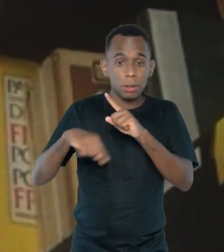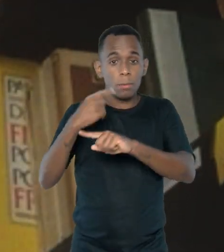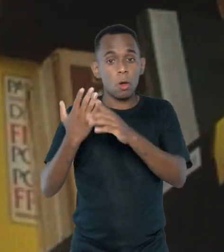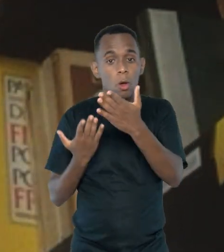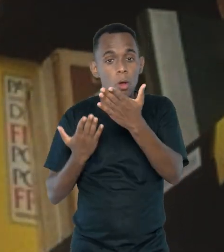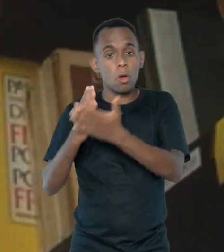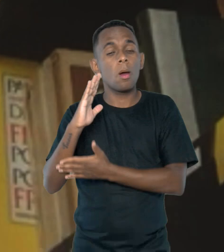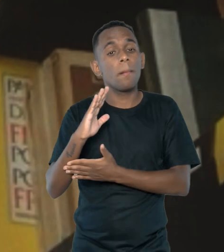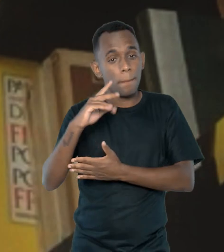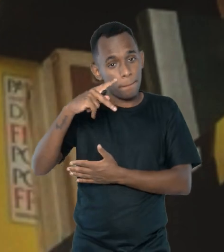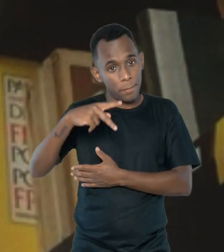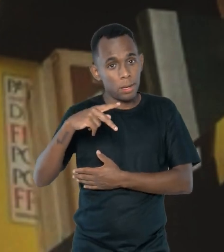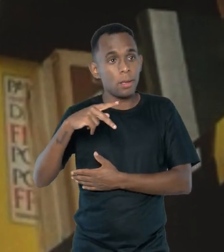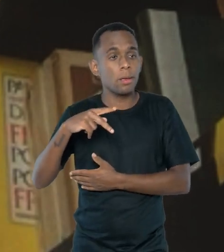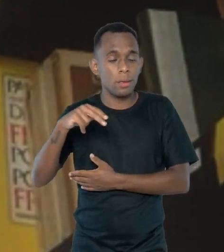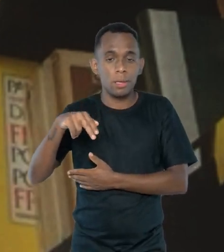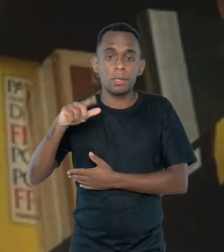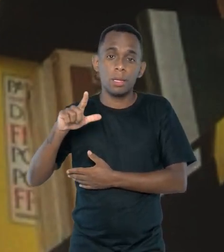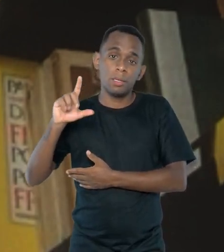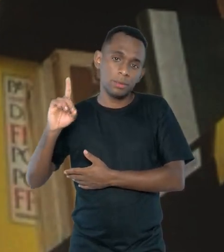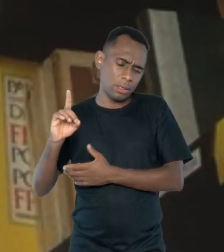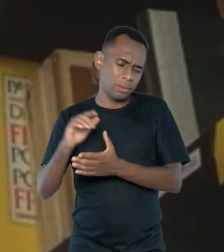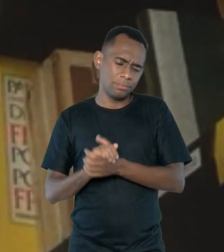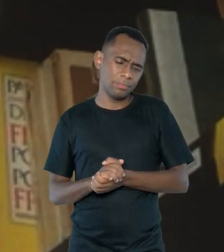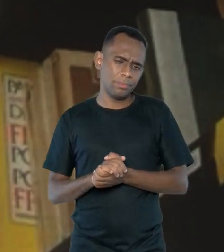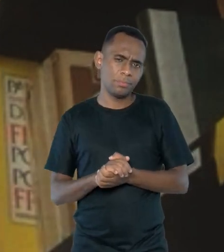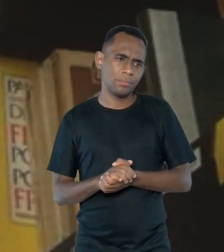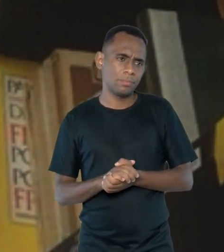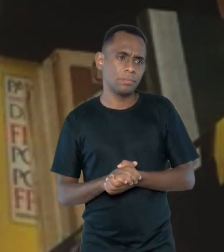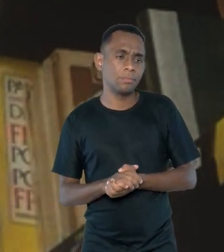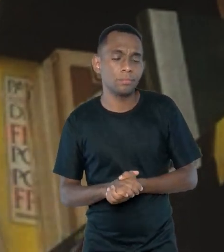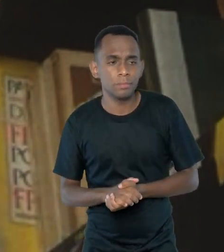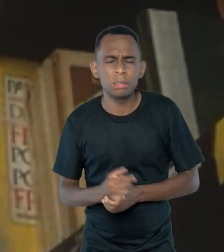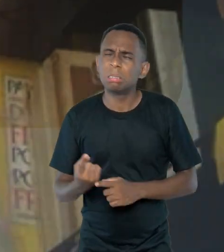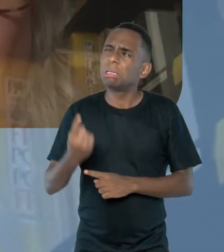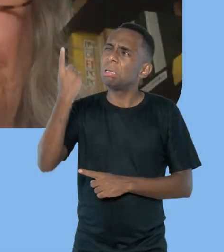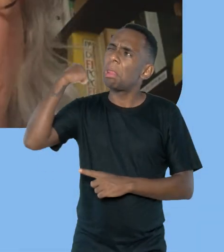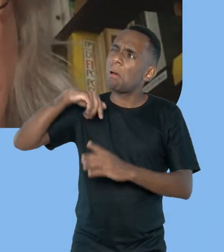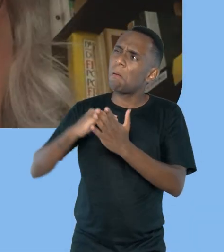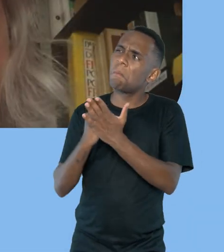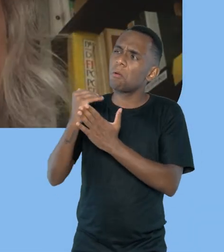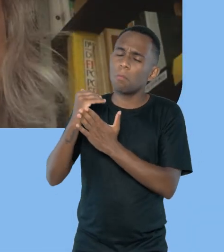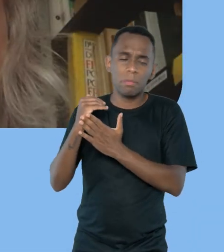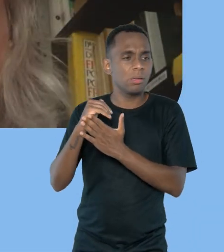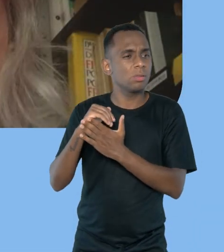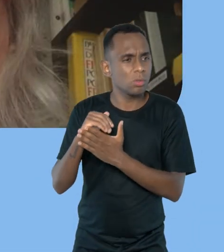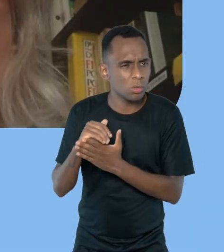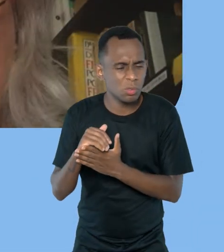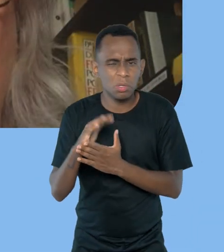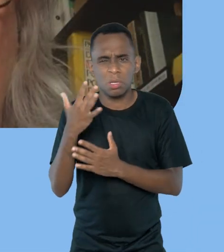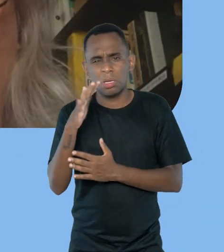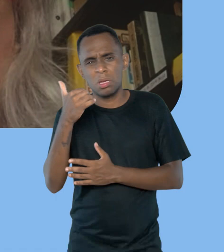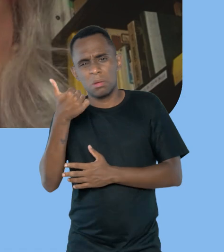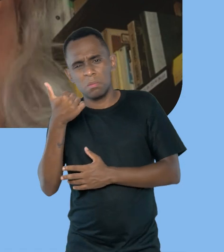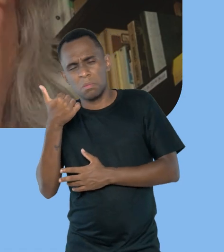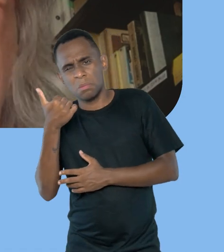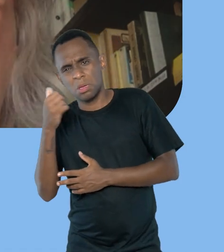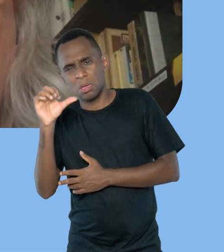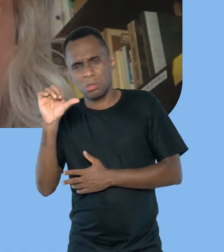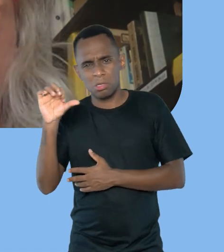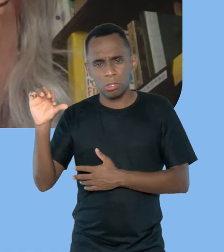no PNLD. É um dos primeiros PNLD. Que, nesse final da década